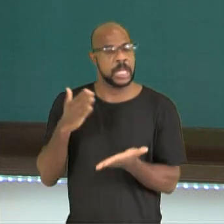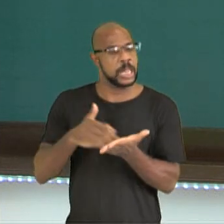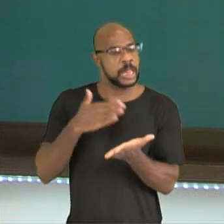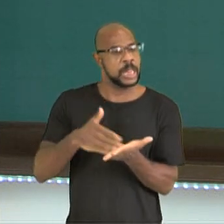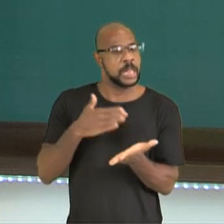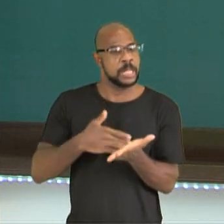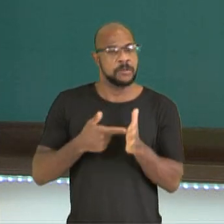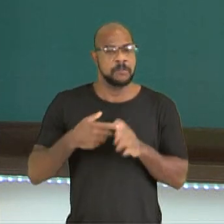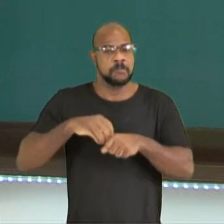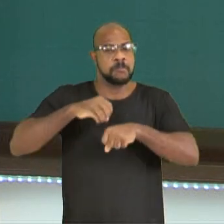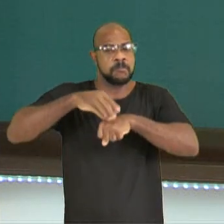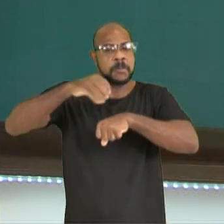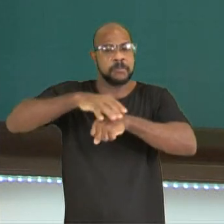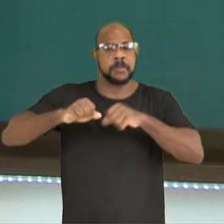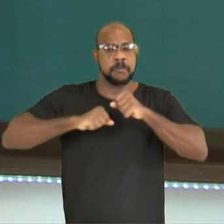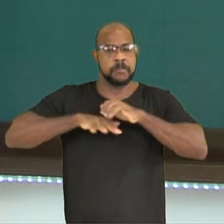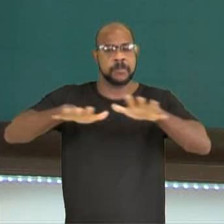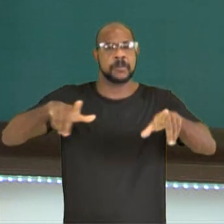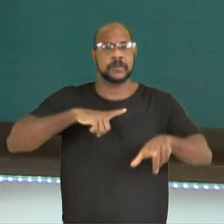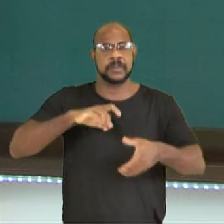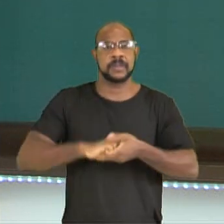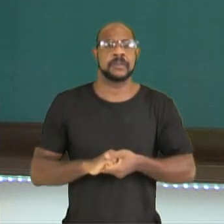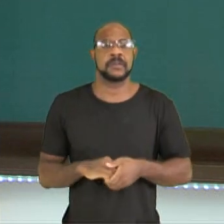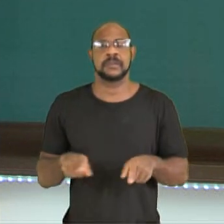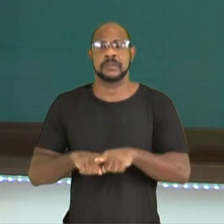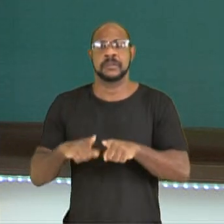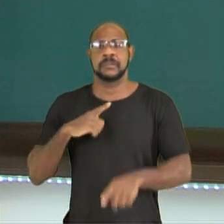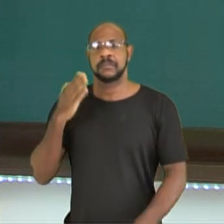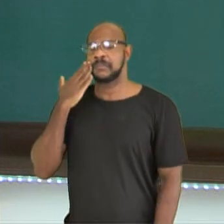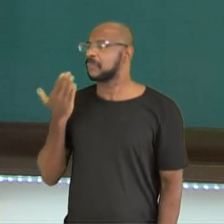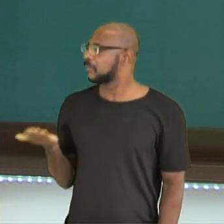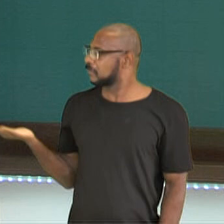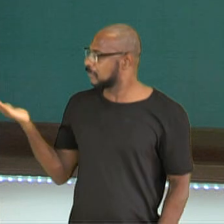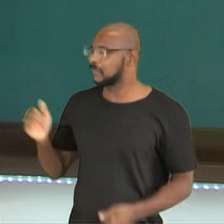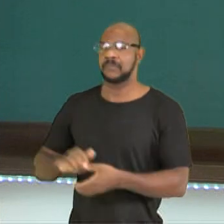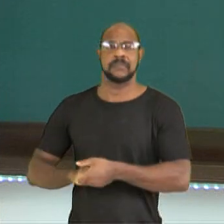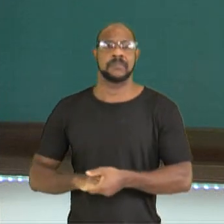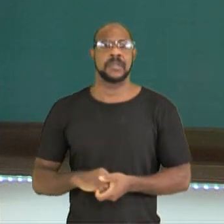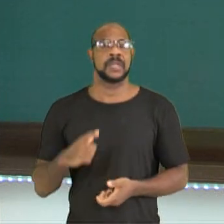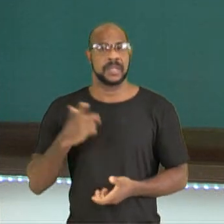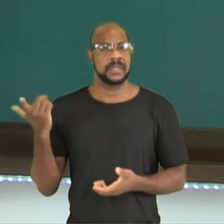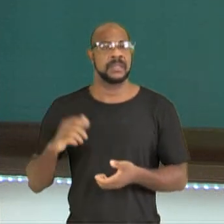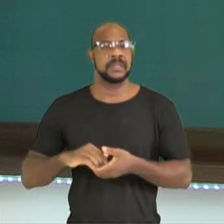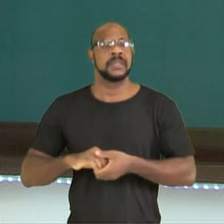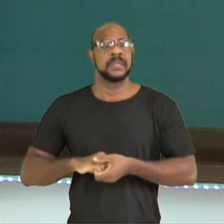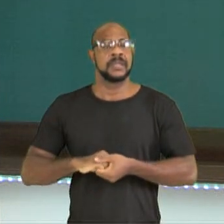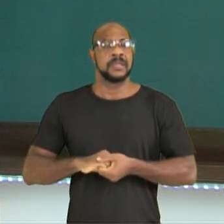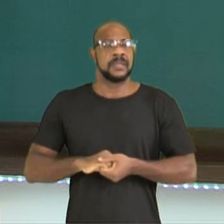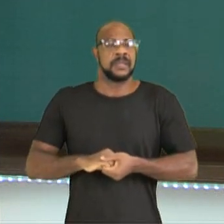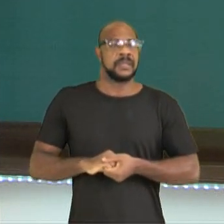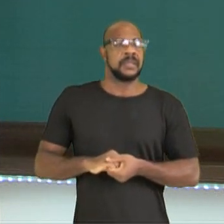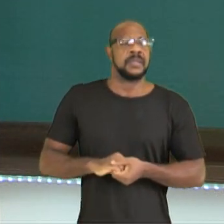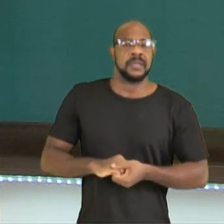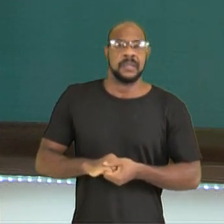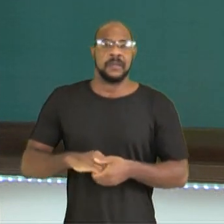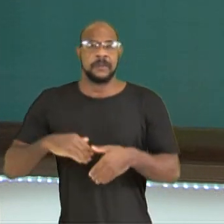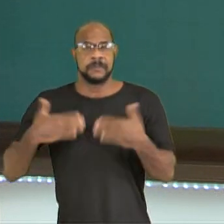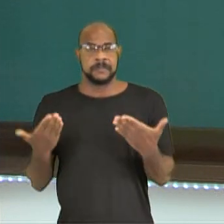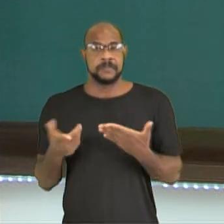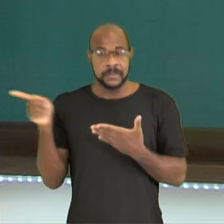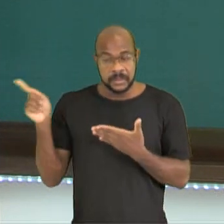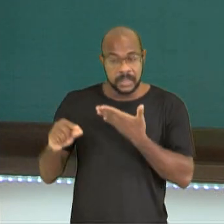publicados e ainda ele é membro da Academia Brasileira de Letras, bastante influente na literatura, o nosso